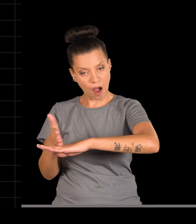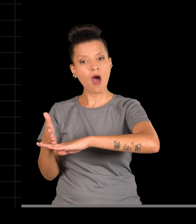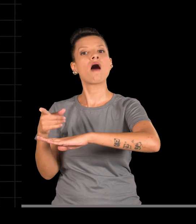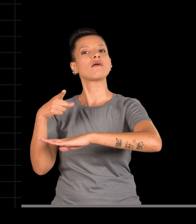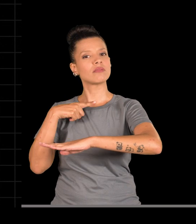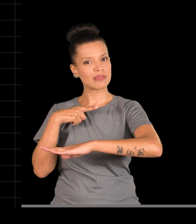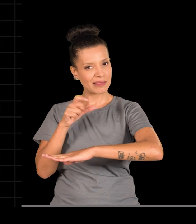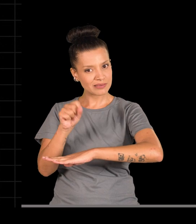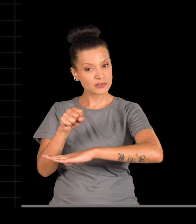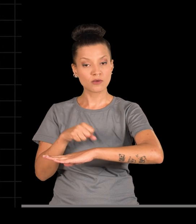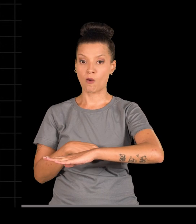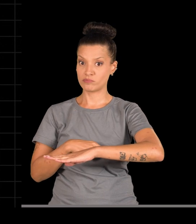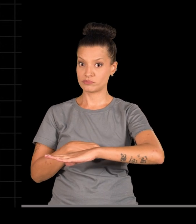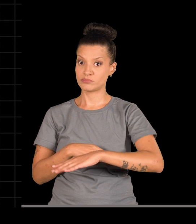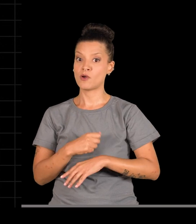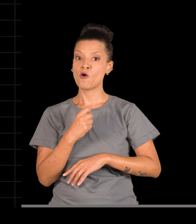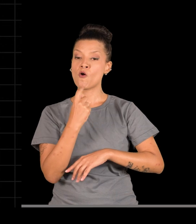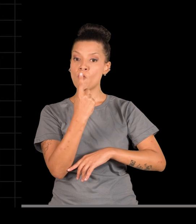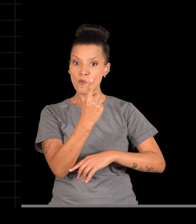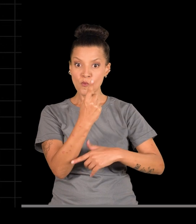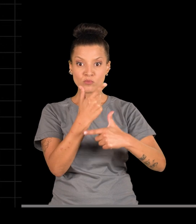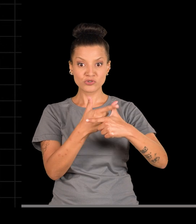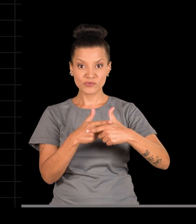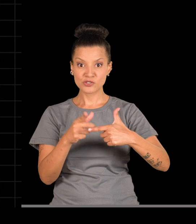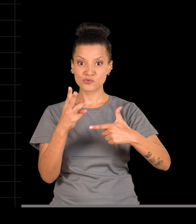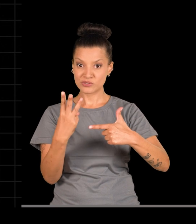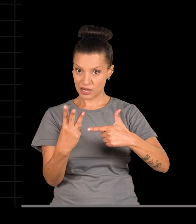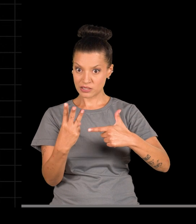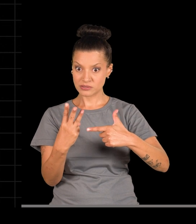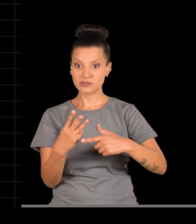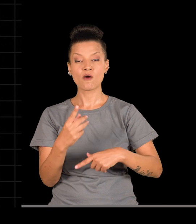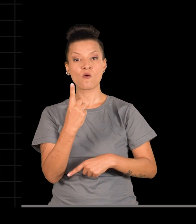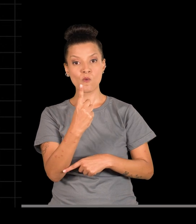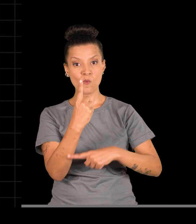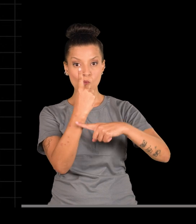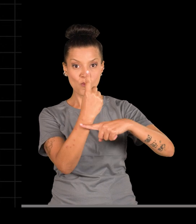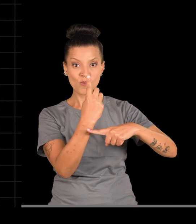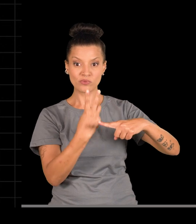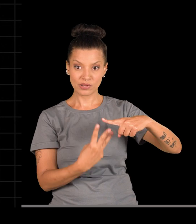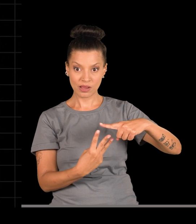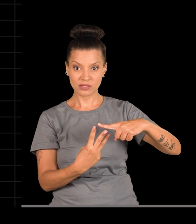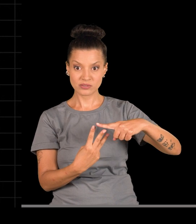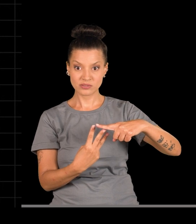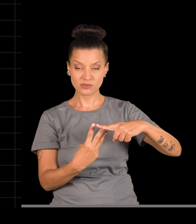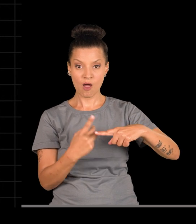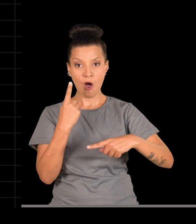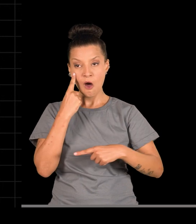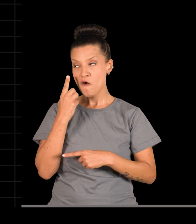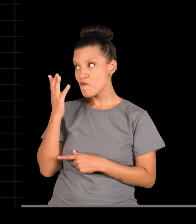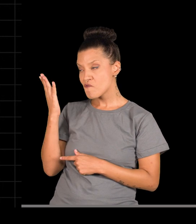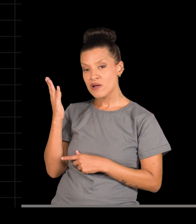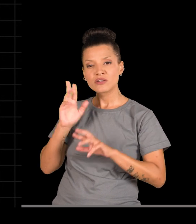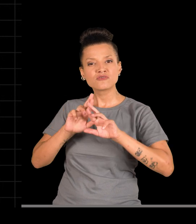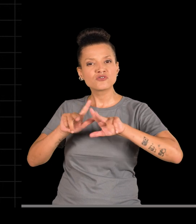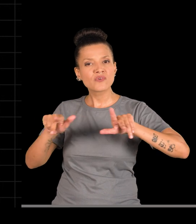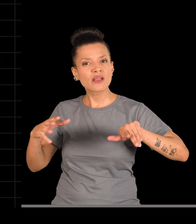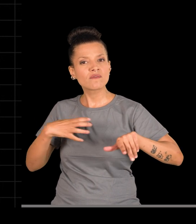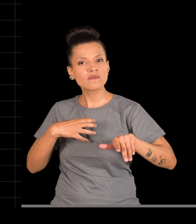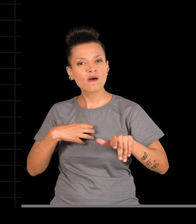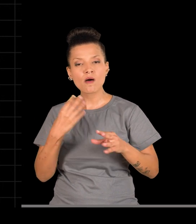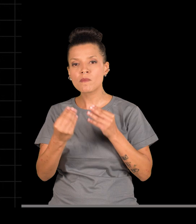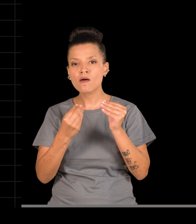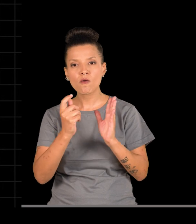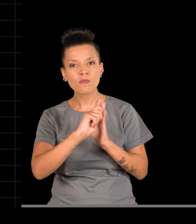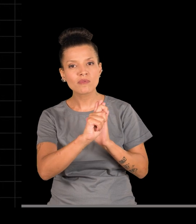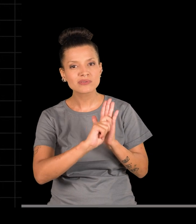uma divisão, uma fração também, né? Já que 1 dividido por 3 é a mesma coisa que 1 barra 3, que é a mesma coisa que 1 sobre